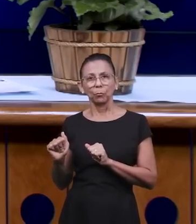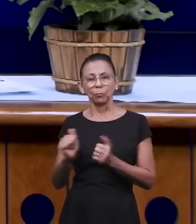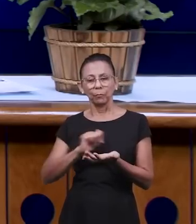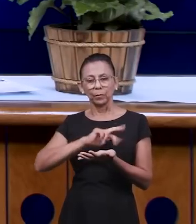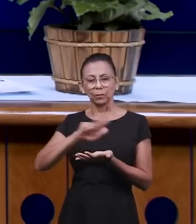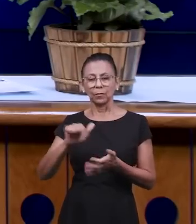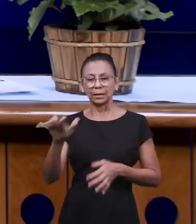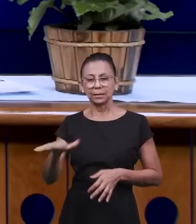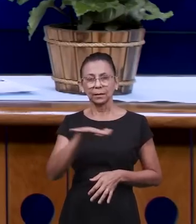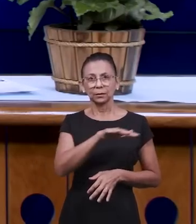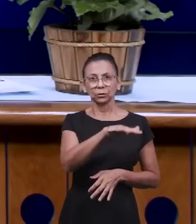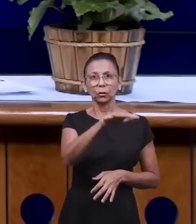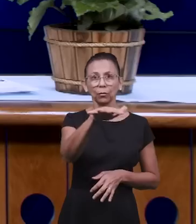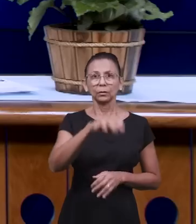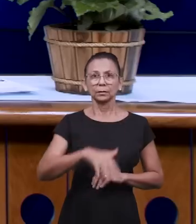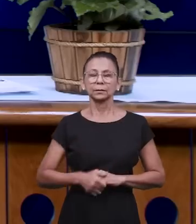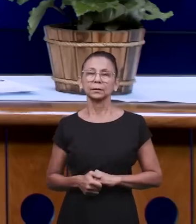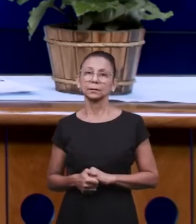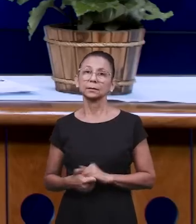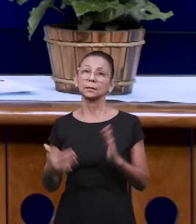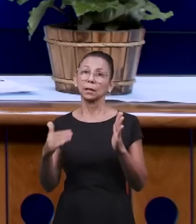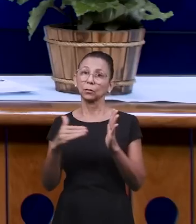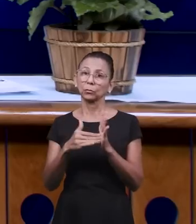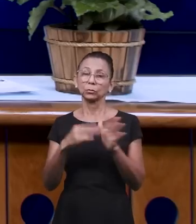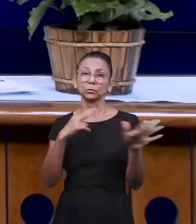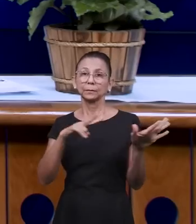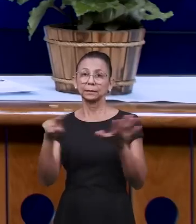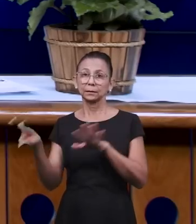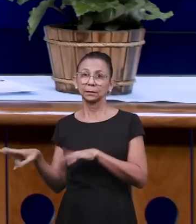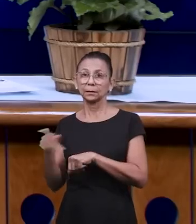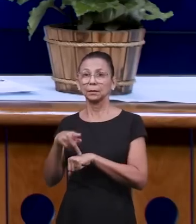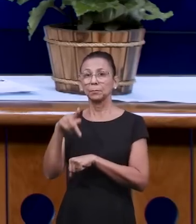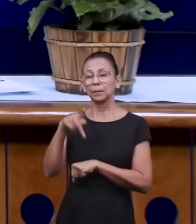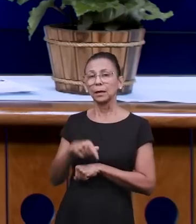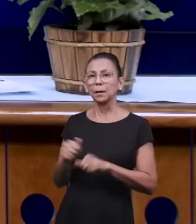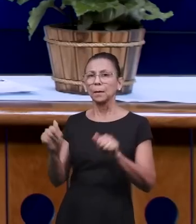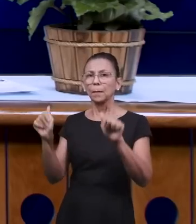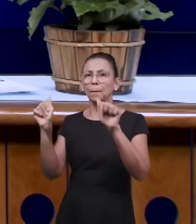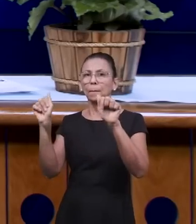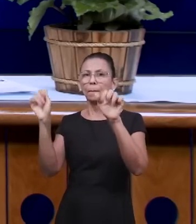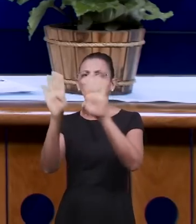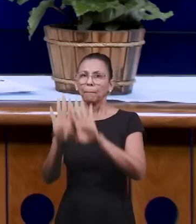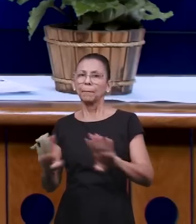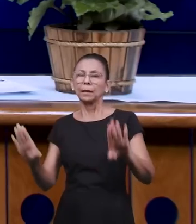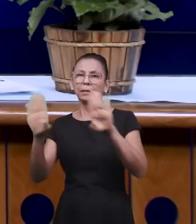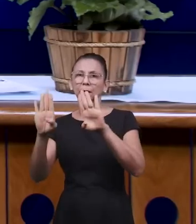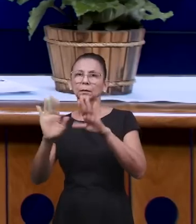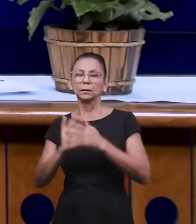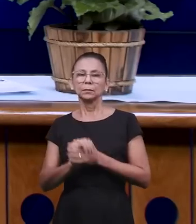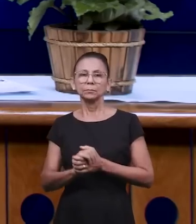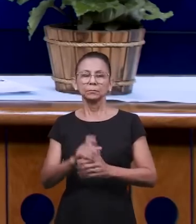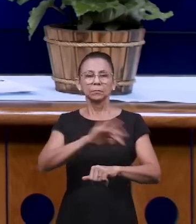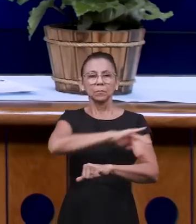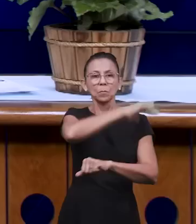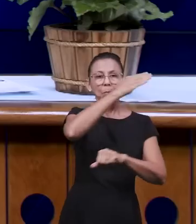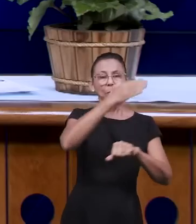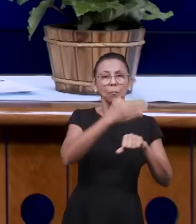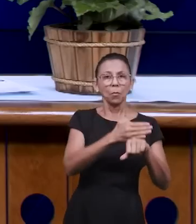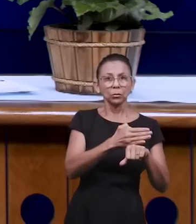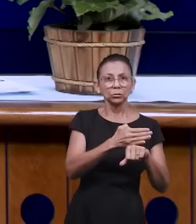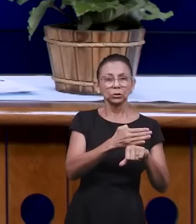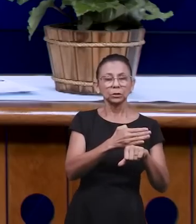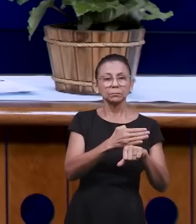aparência. Israel esperava que lá no Monte das Oliveiras aparecesse um rei do tipo de Davi, não montado